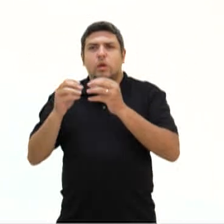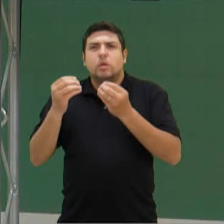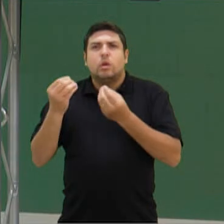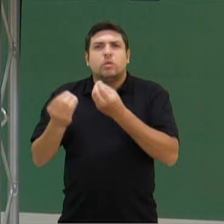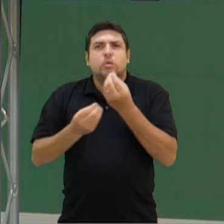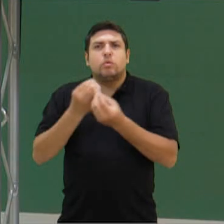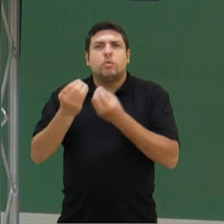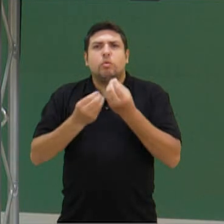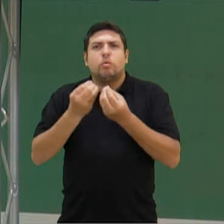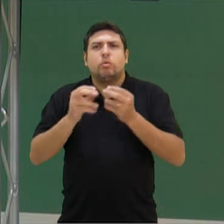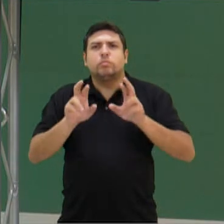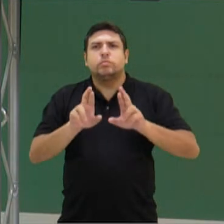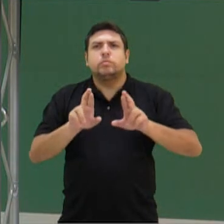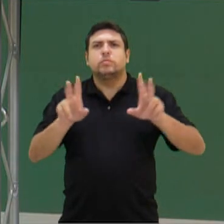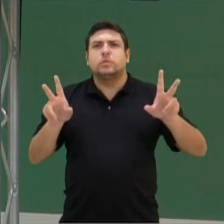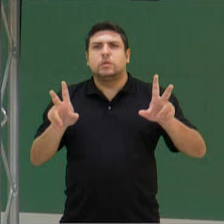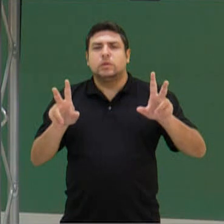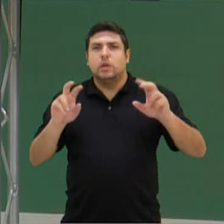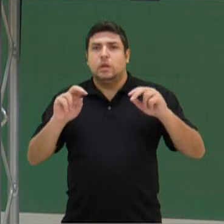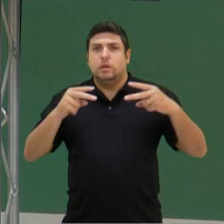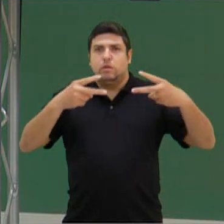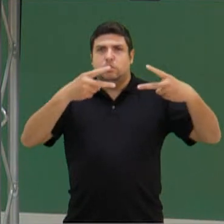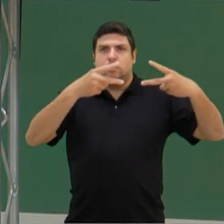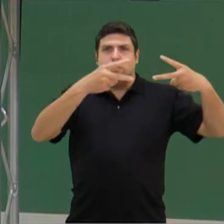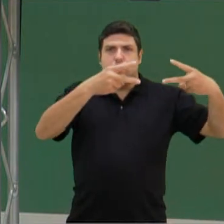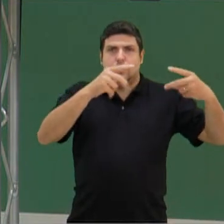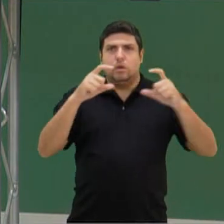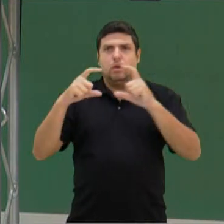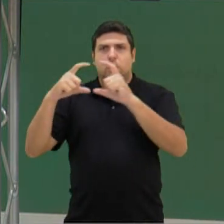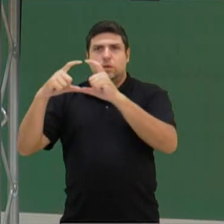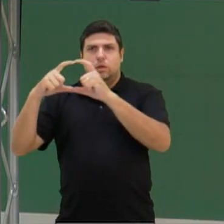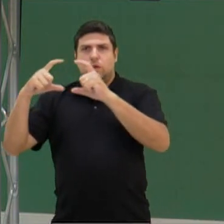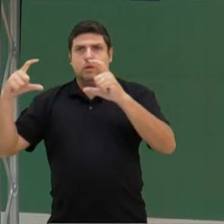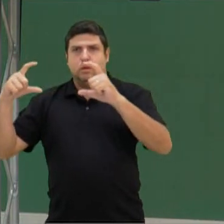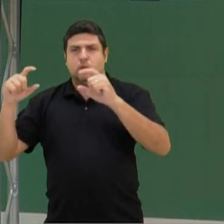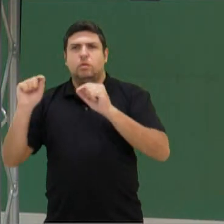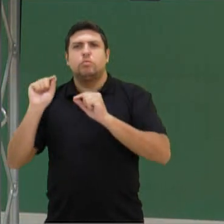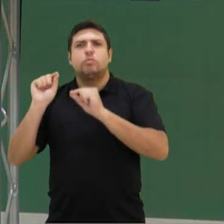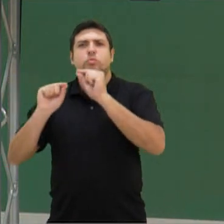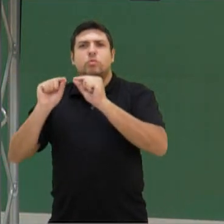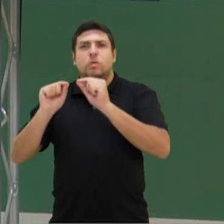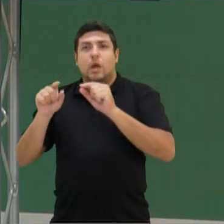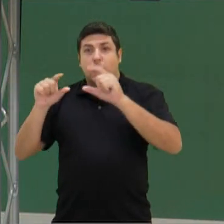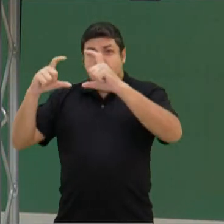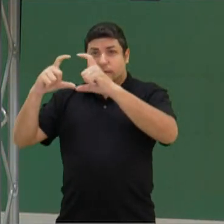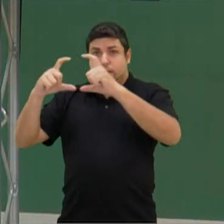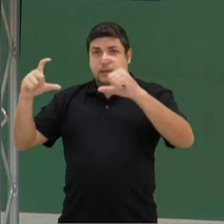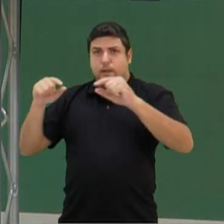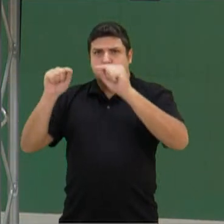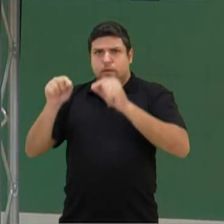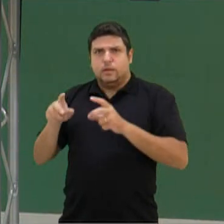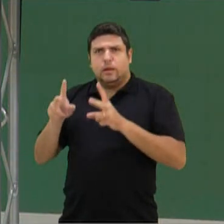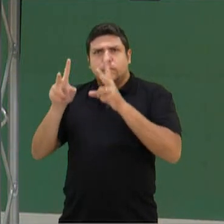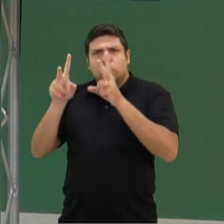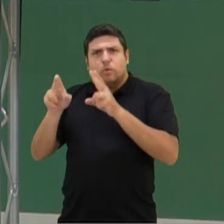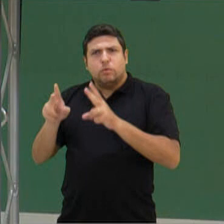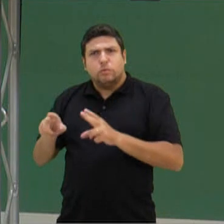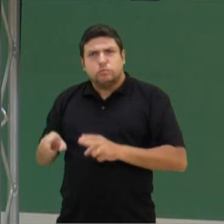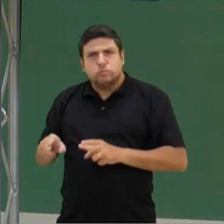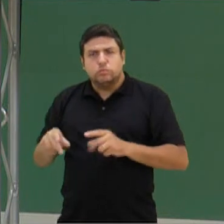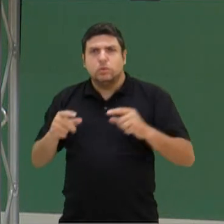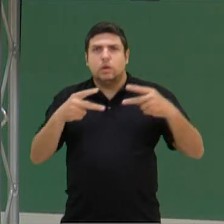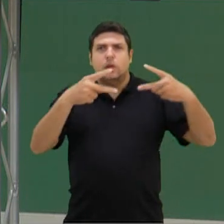Então a diferença entre a inequação e a equação é que uma define uma igualdade, a outra define